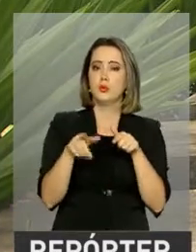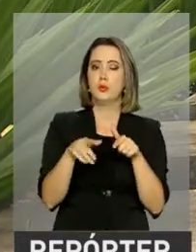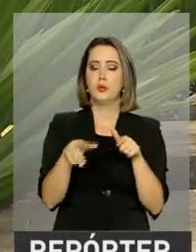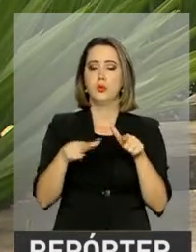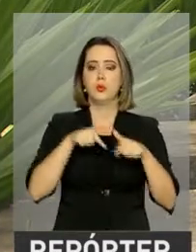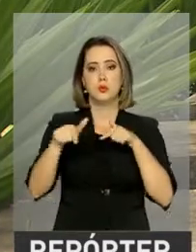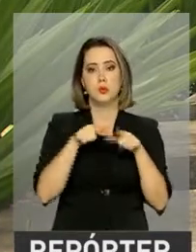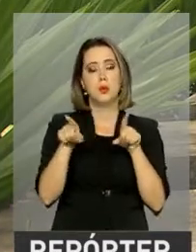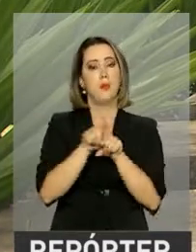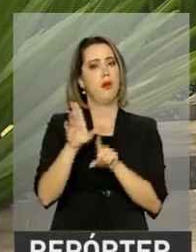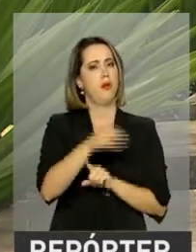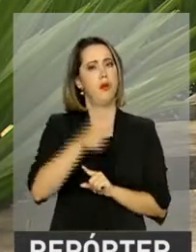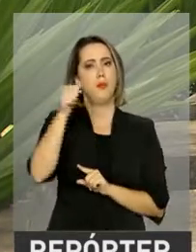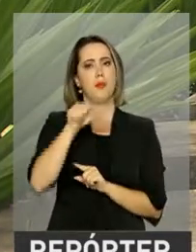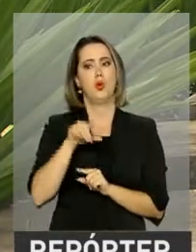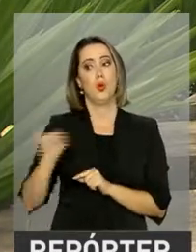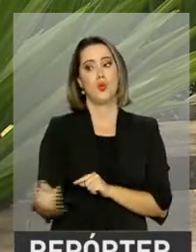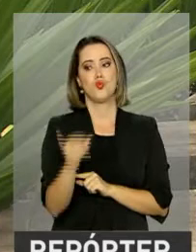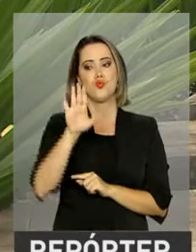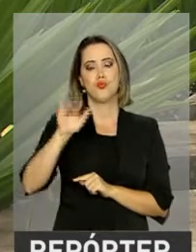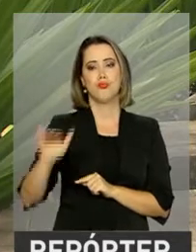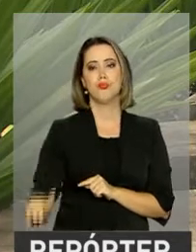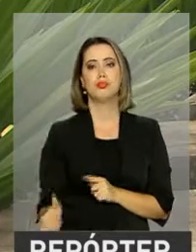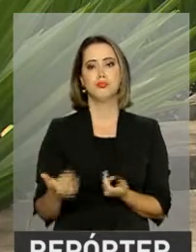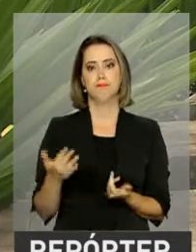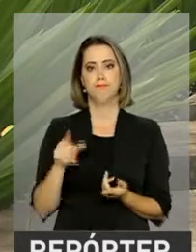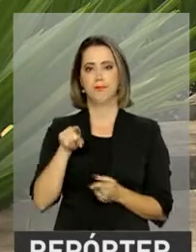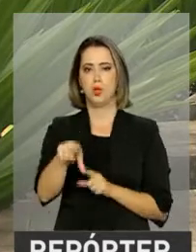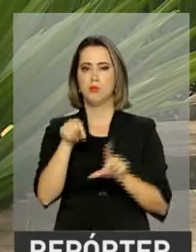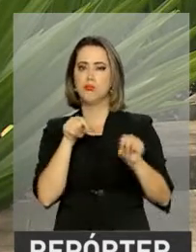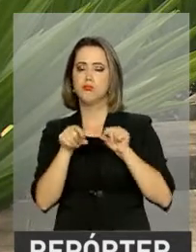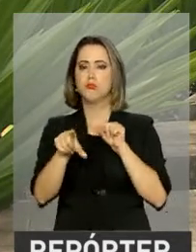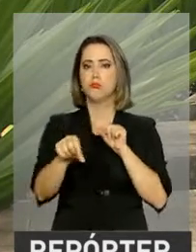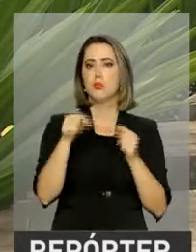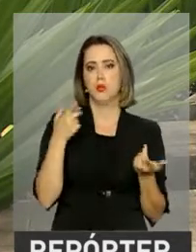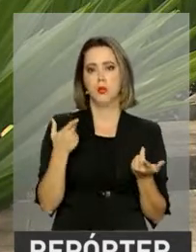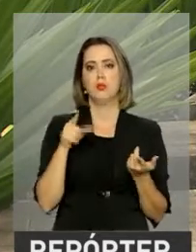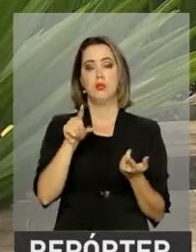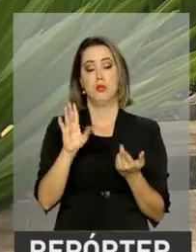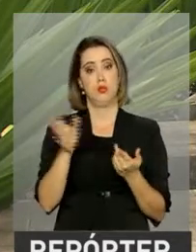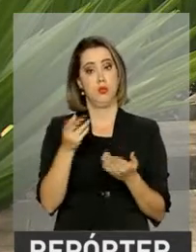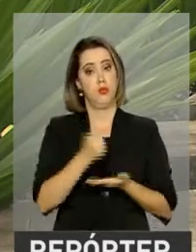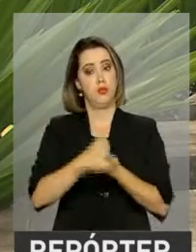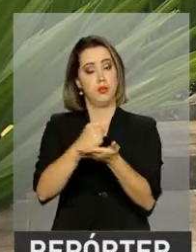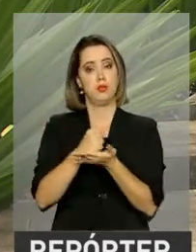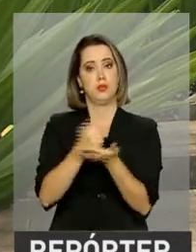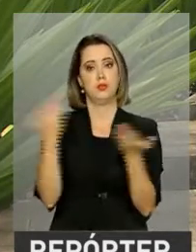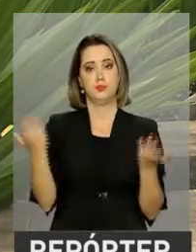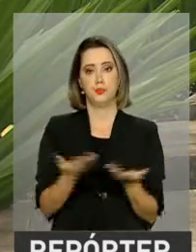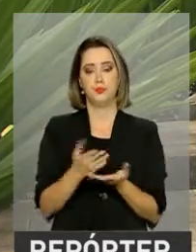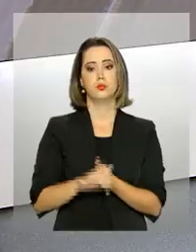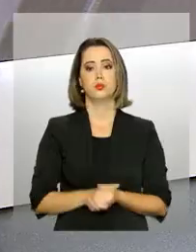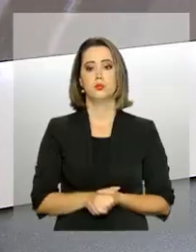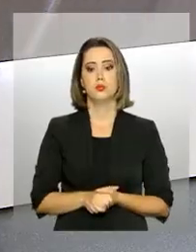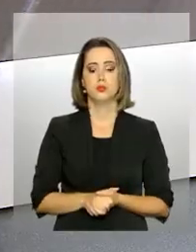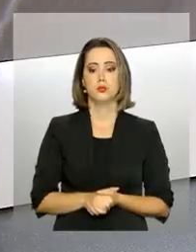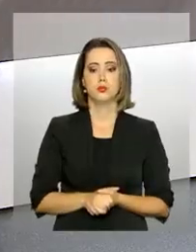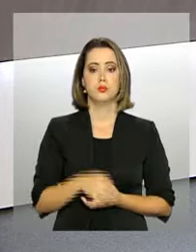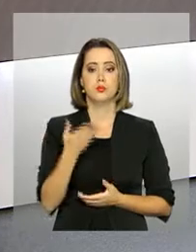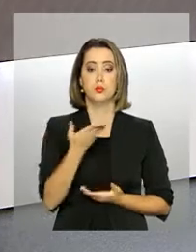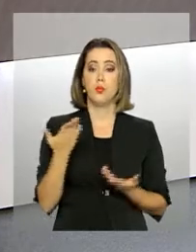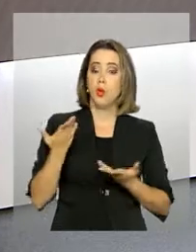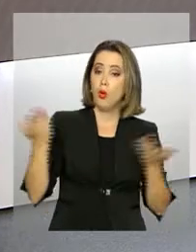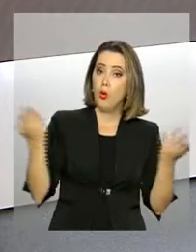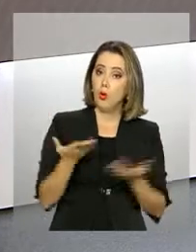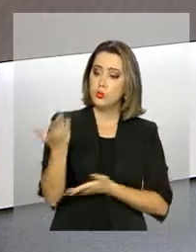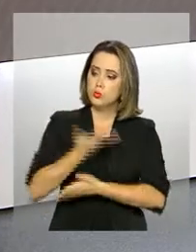solução é o juro mais baixo entre as modalidades são normalmente disponíveis no mercado o mercado financeiro